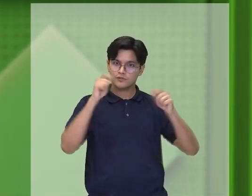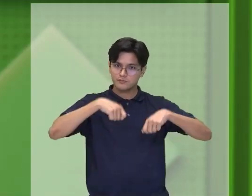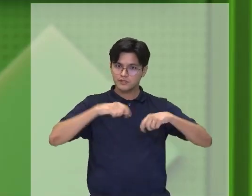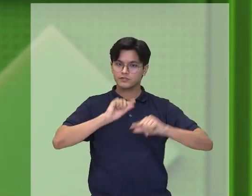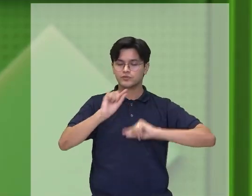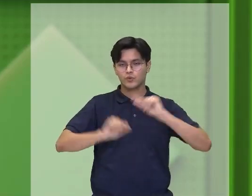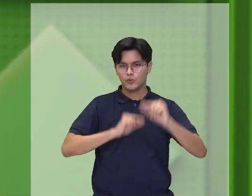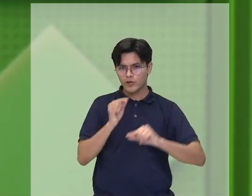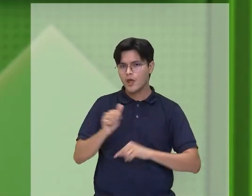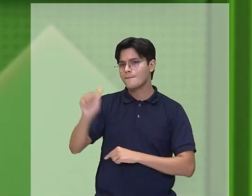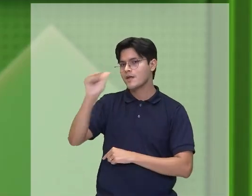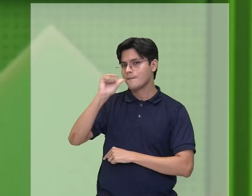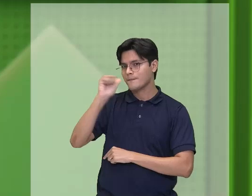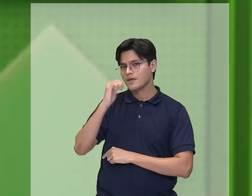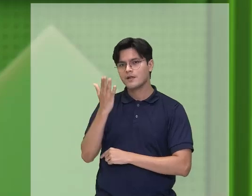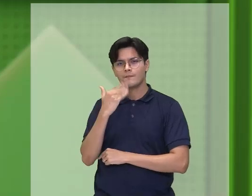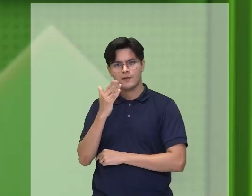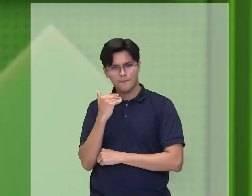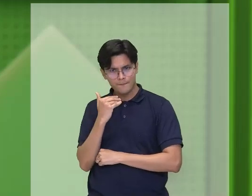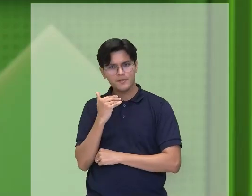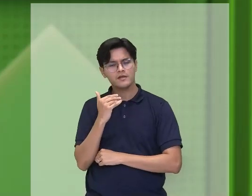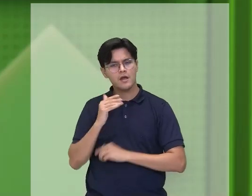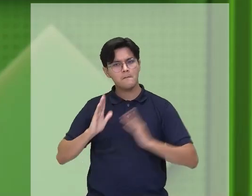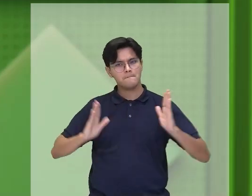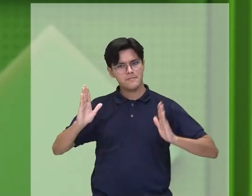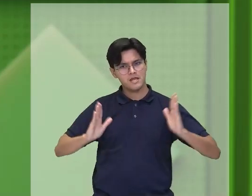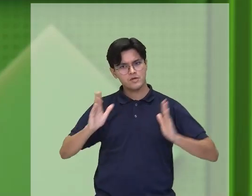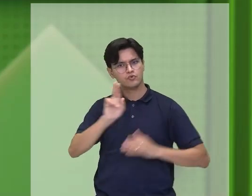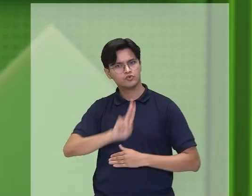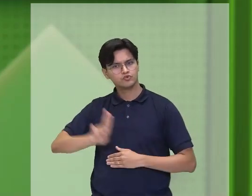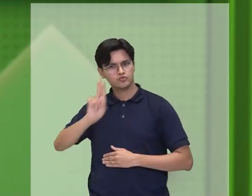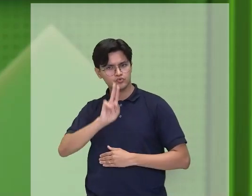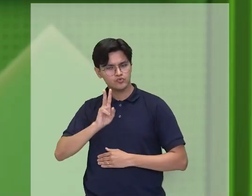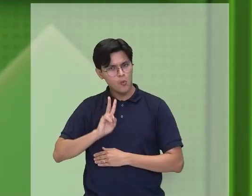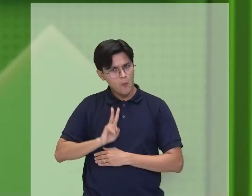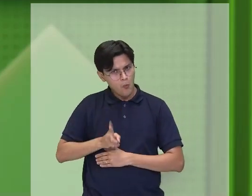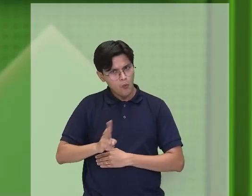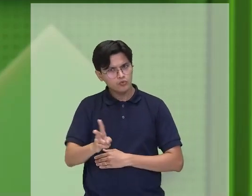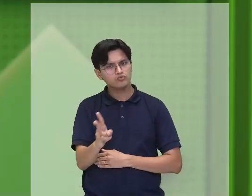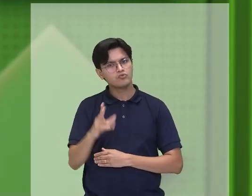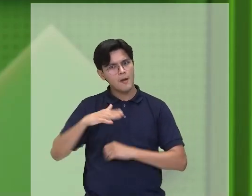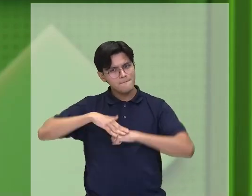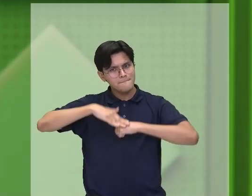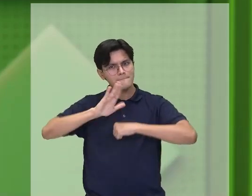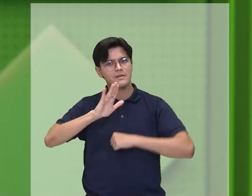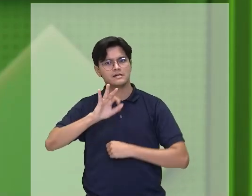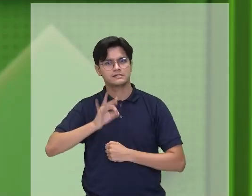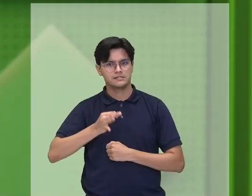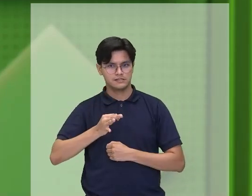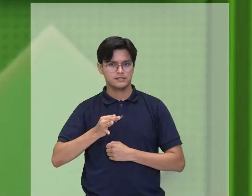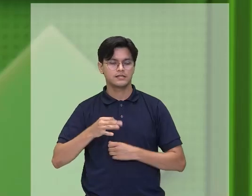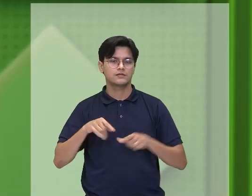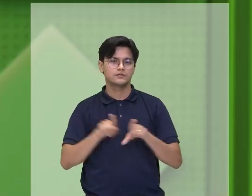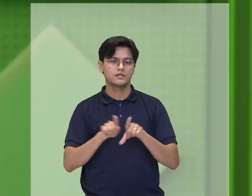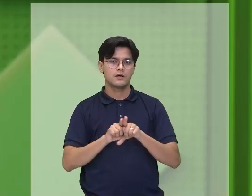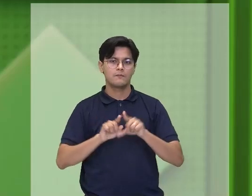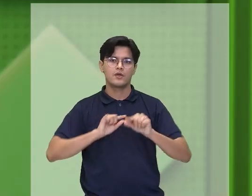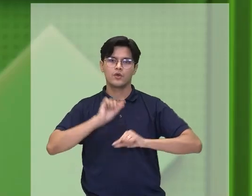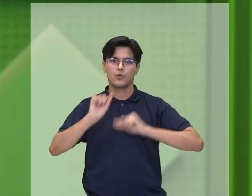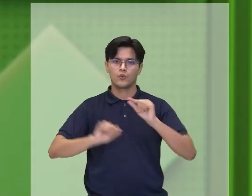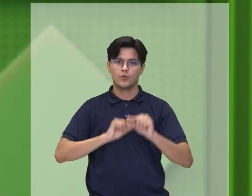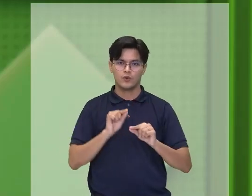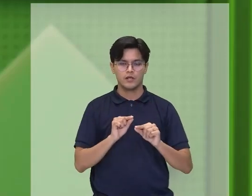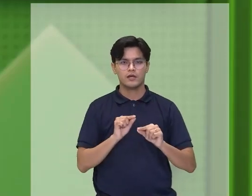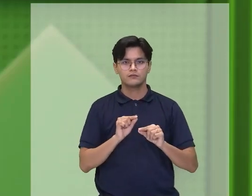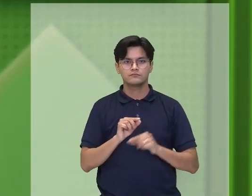da geladeira é o quê? Um produto químico usado em sistemas de refrigeração